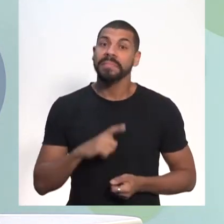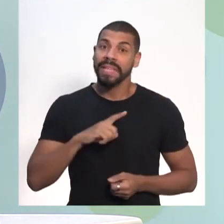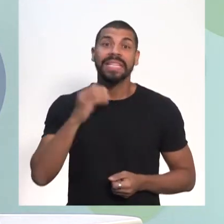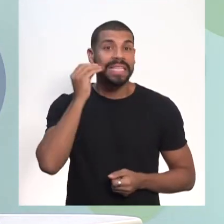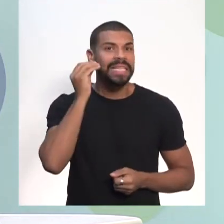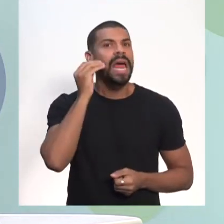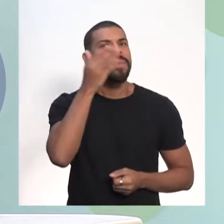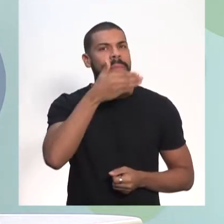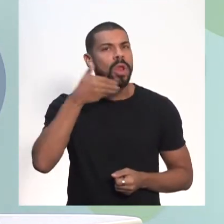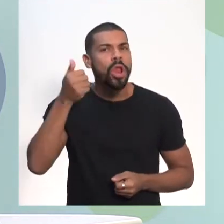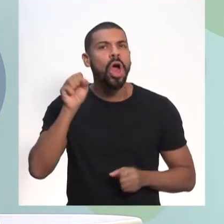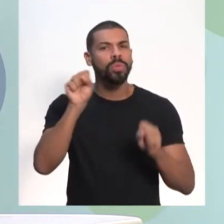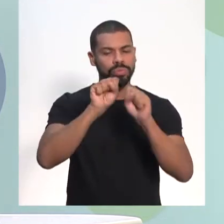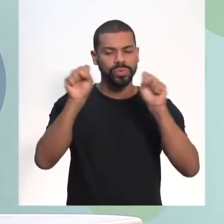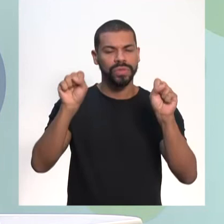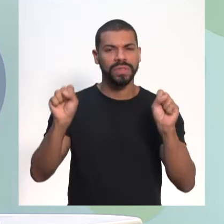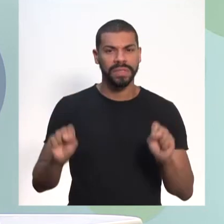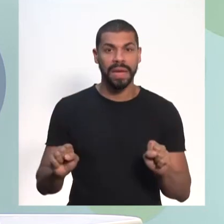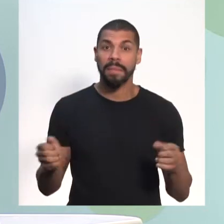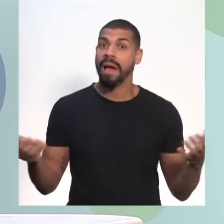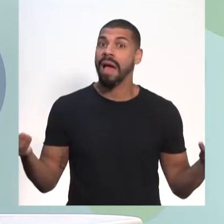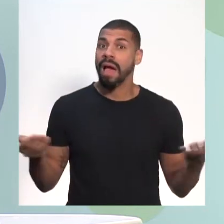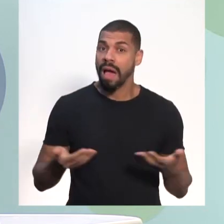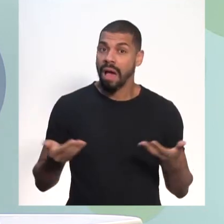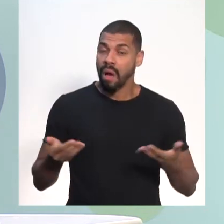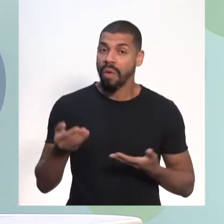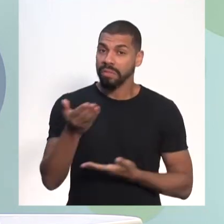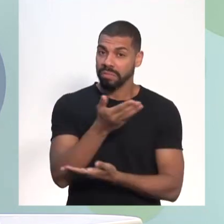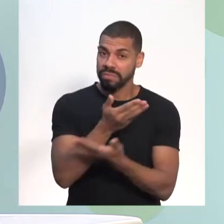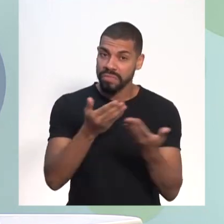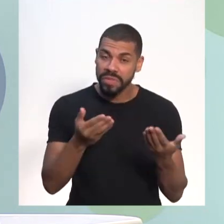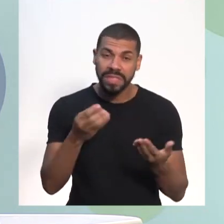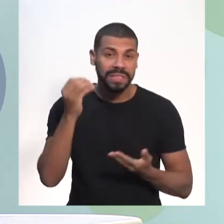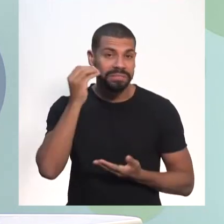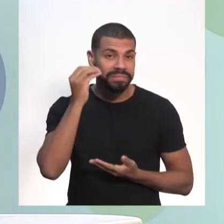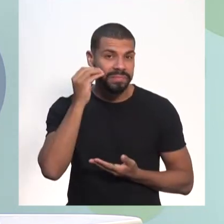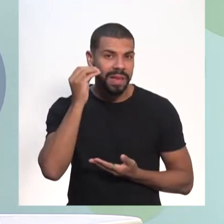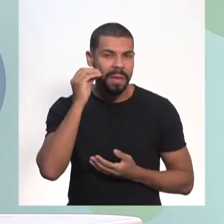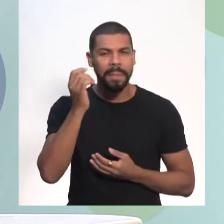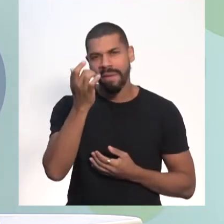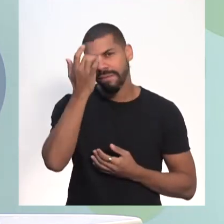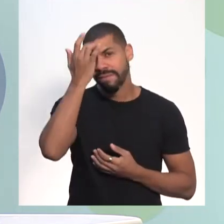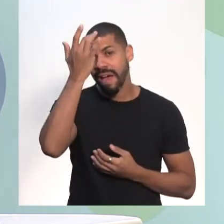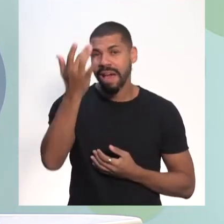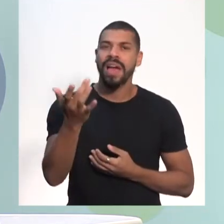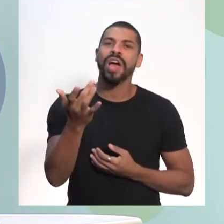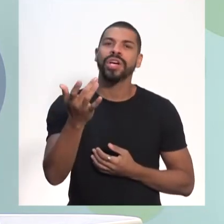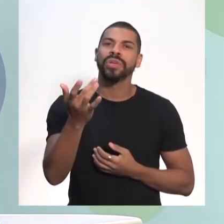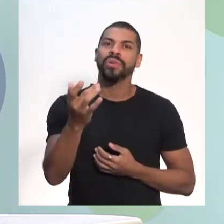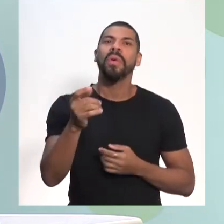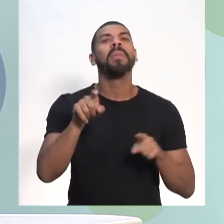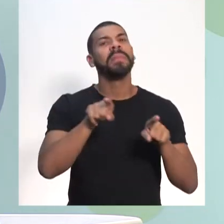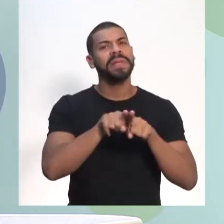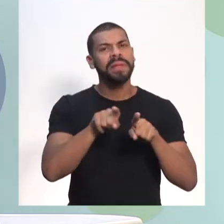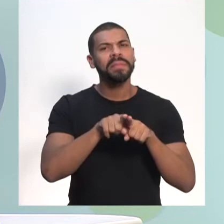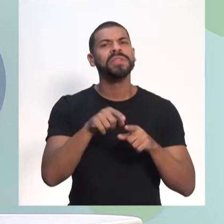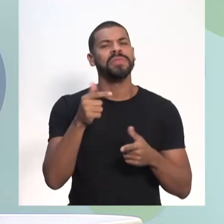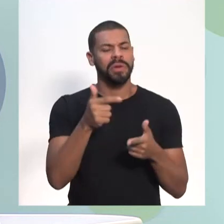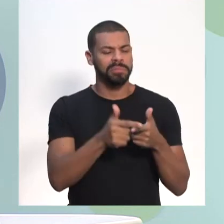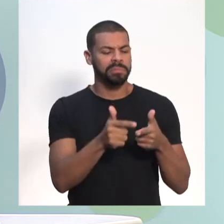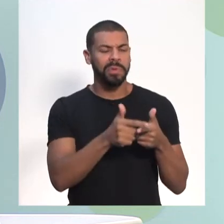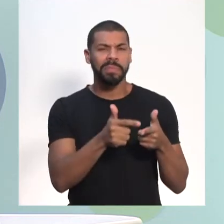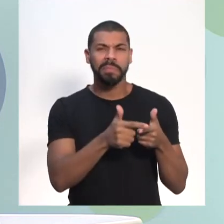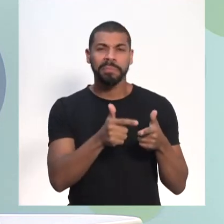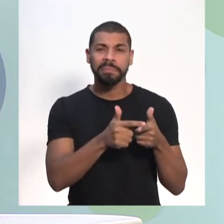melhorada no sistema, então a tendência é que agora vocês consigam acessar de uma maneira mais fácil, mas também tivemos esse probleminha